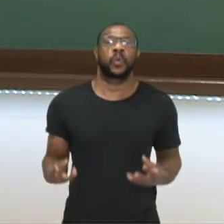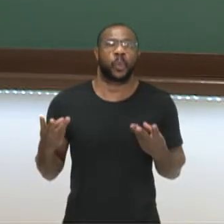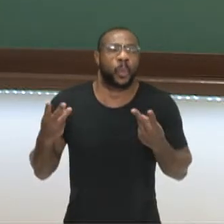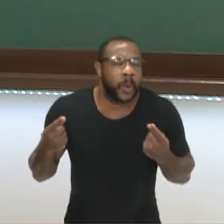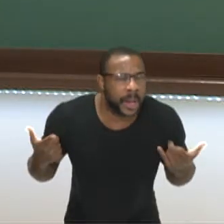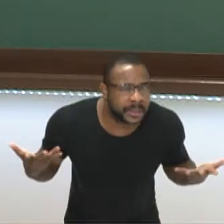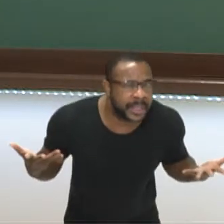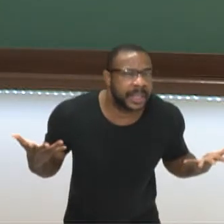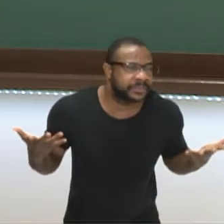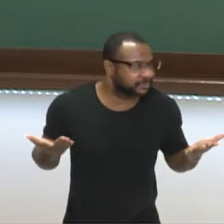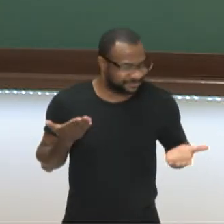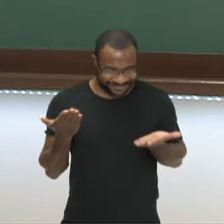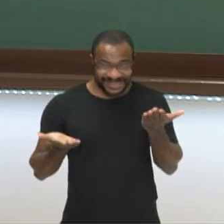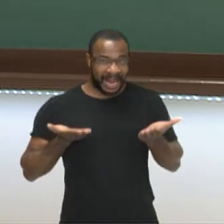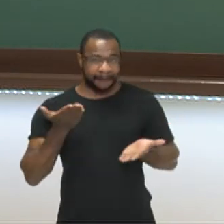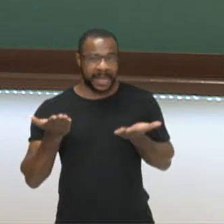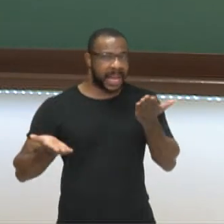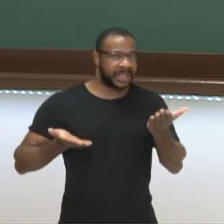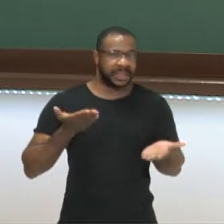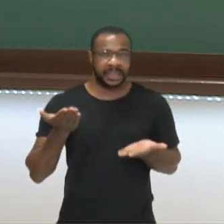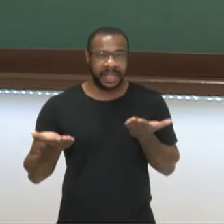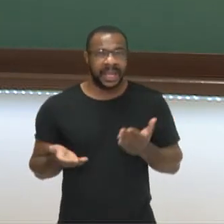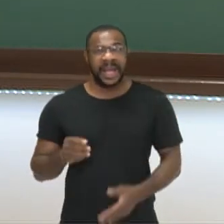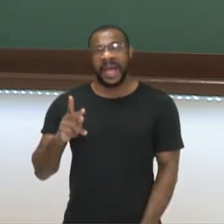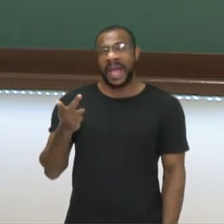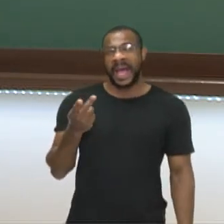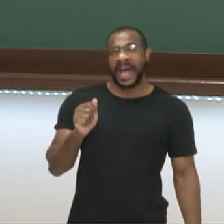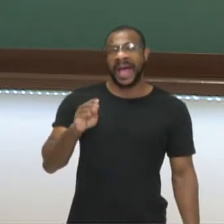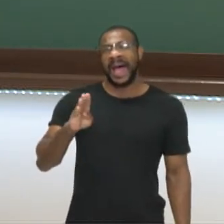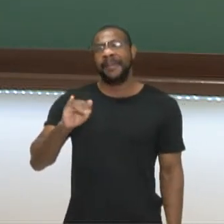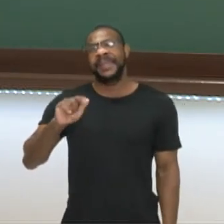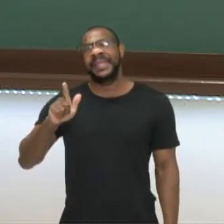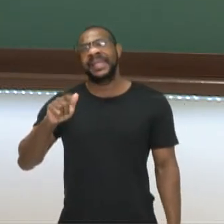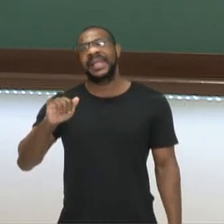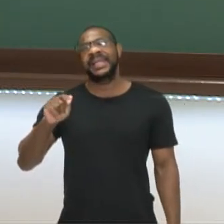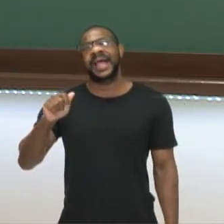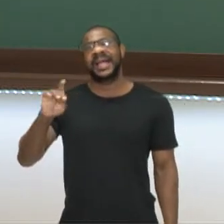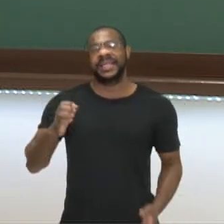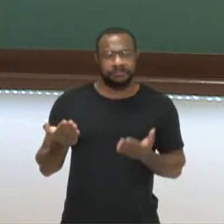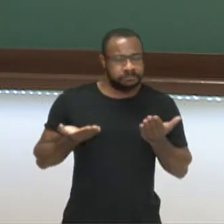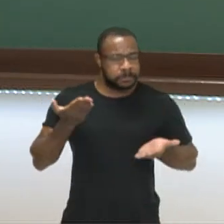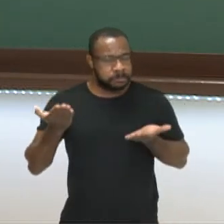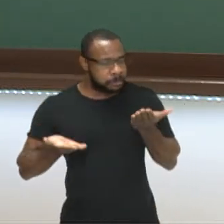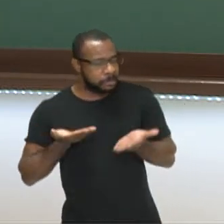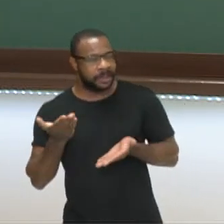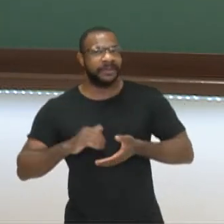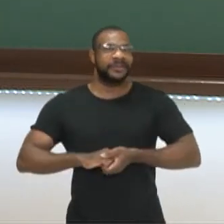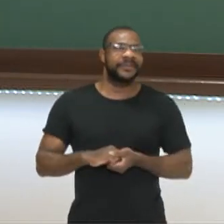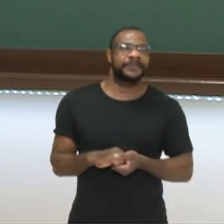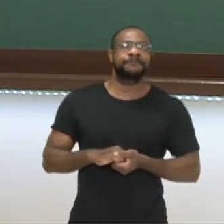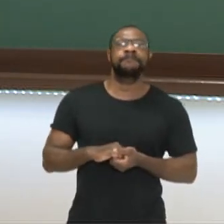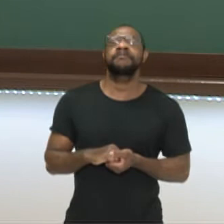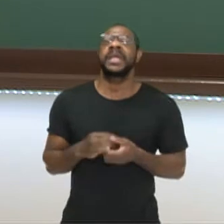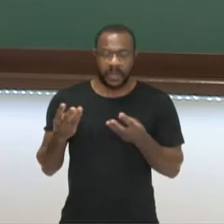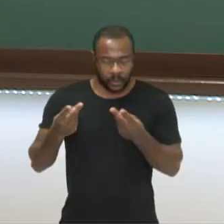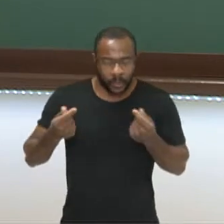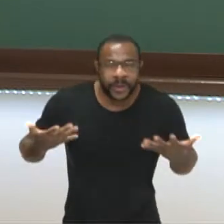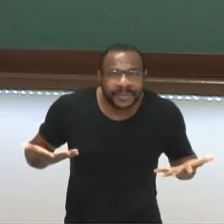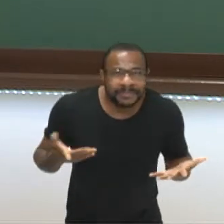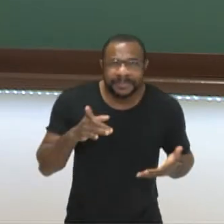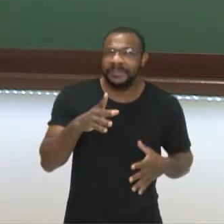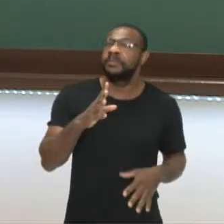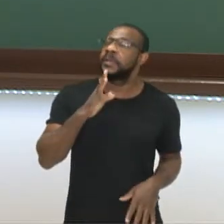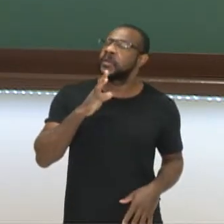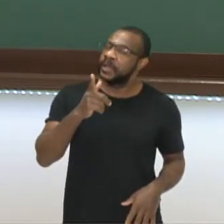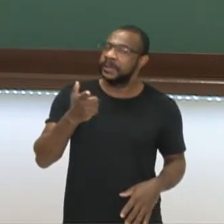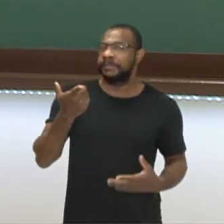Qualidades e habilidades. Tá aí um bom exercício para você fazer frequentemente, para se conhecer, para